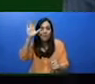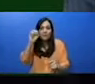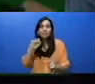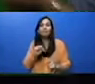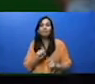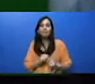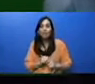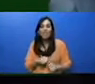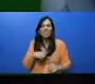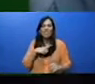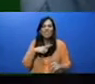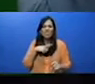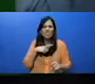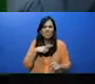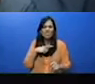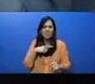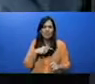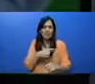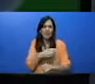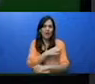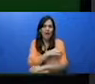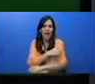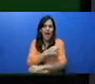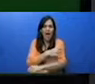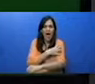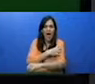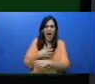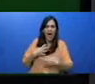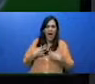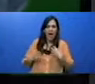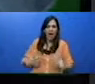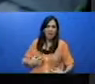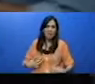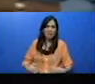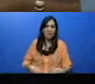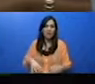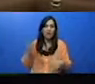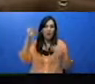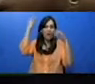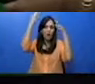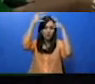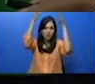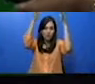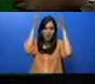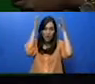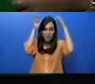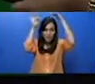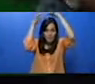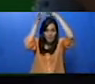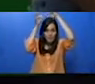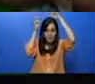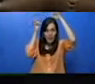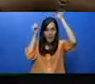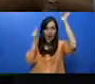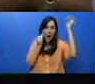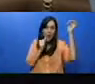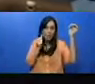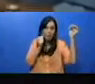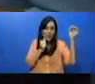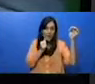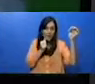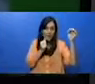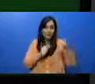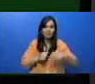algumas tinham suas penas retiradas para que enfeitassem chapéus femininos. Ainda bem que isso está acabando,